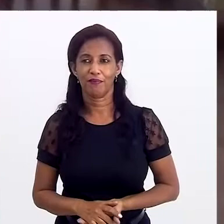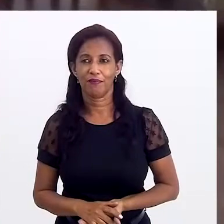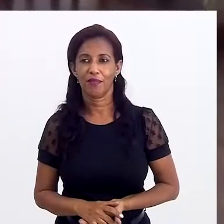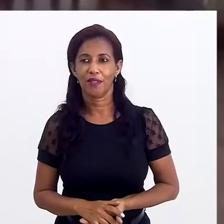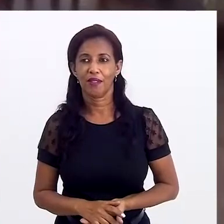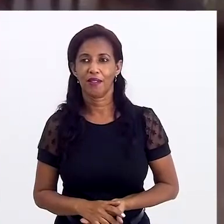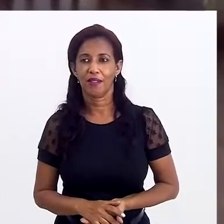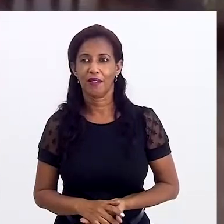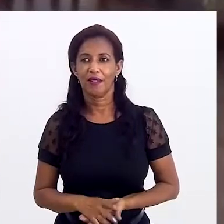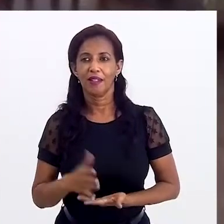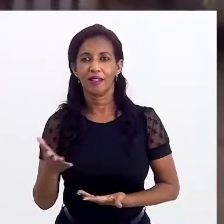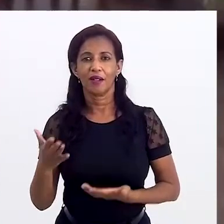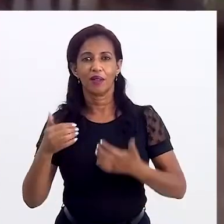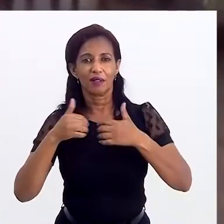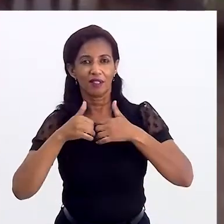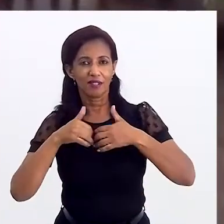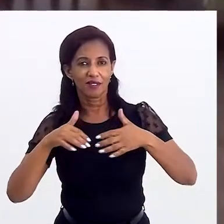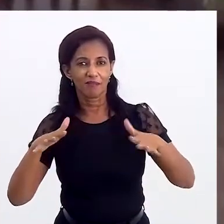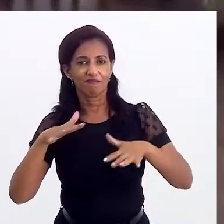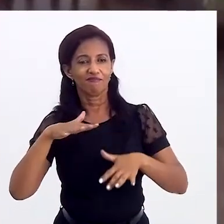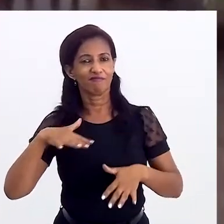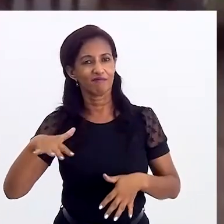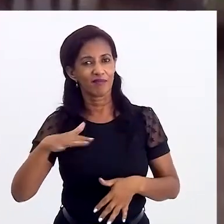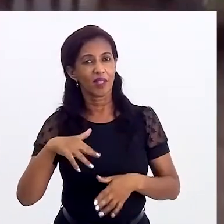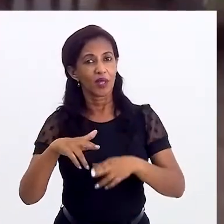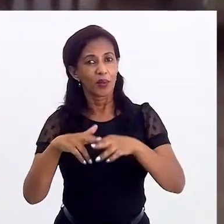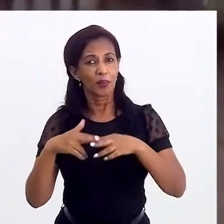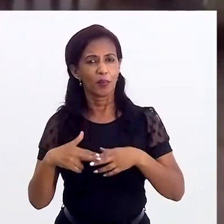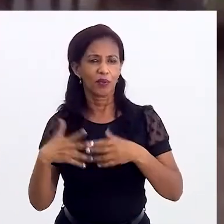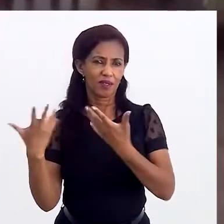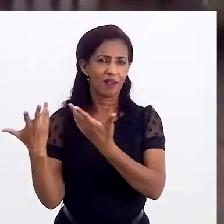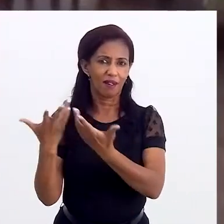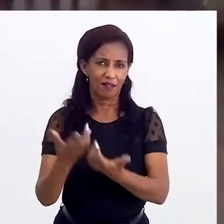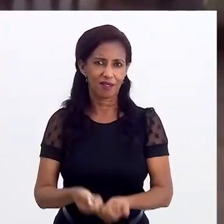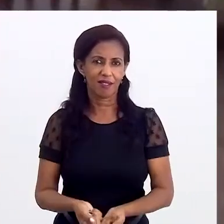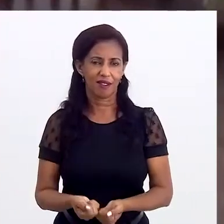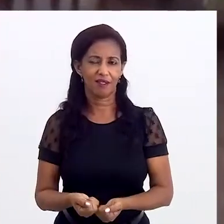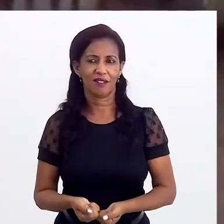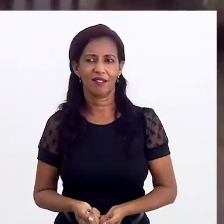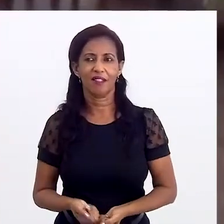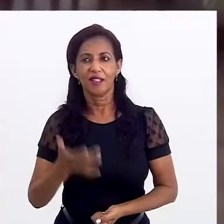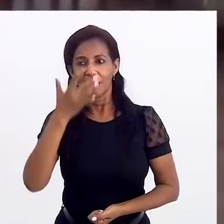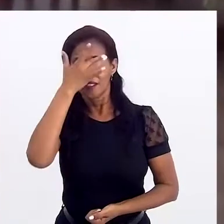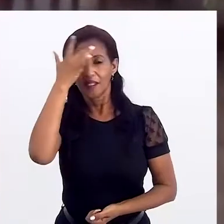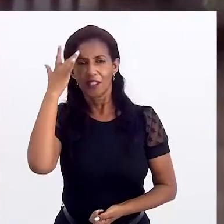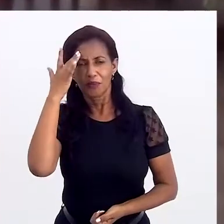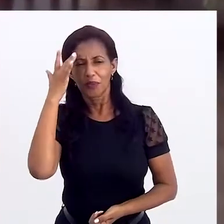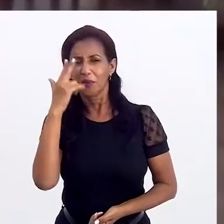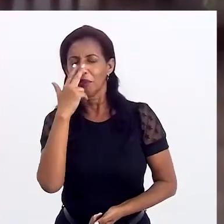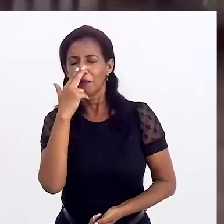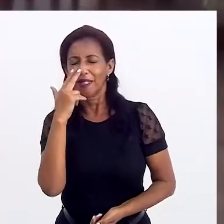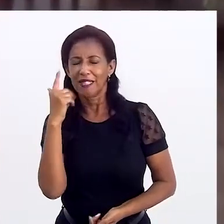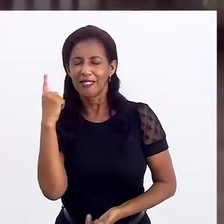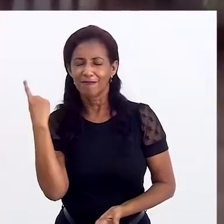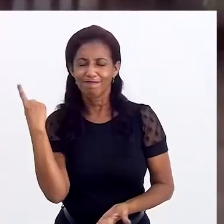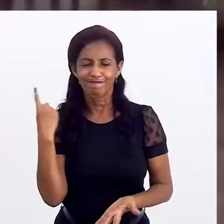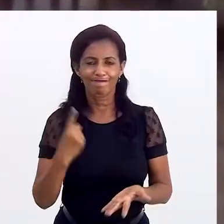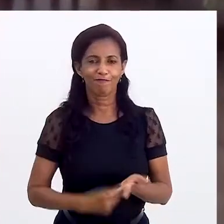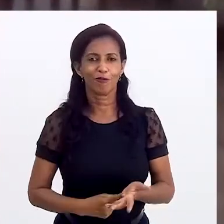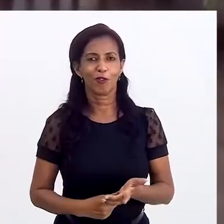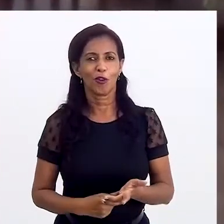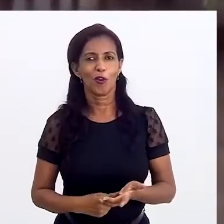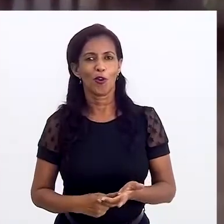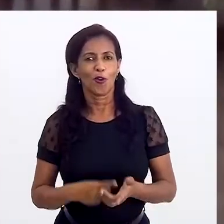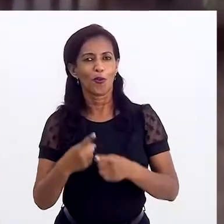que tem essa abertura muito bem, talvez por isso mesmo seja muito bem aceita, né? e as pessoas se identificam muito com as canções